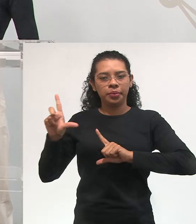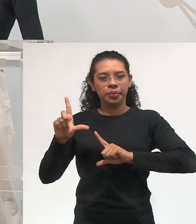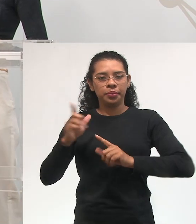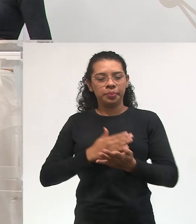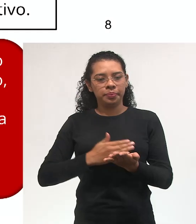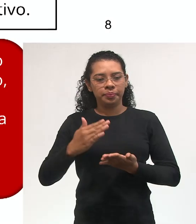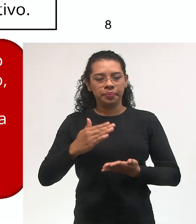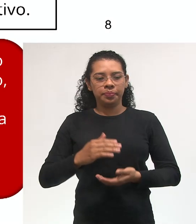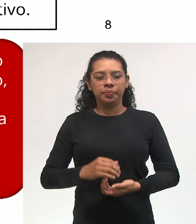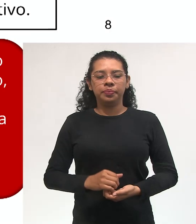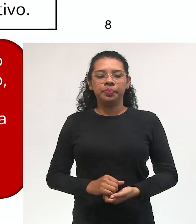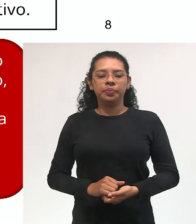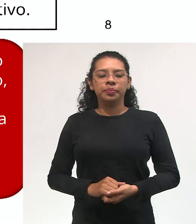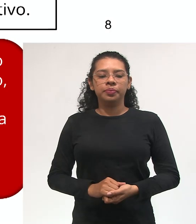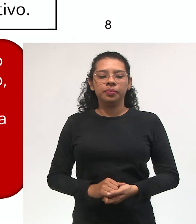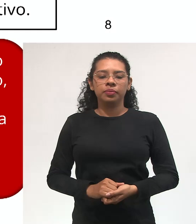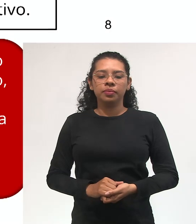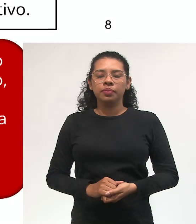avançar.